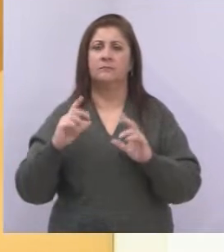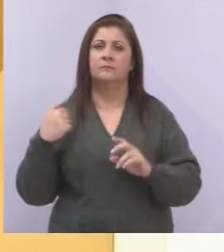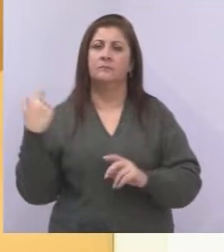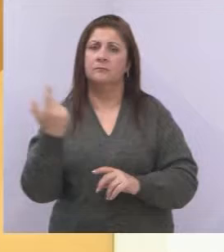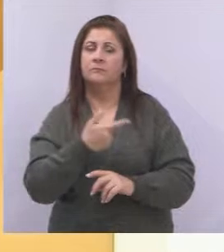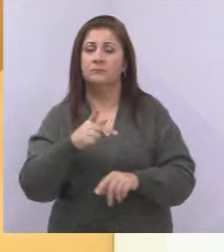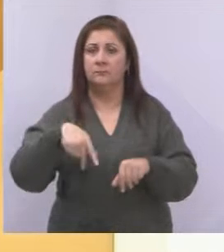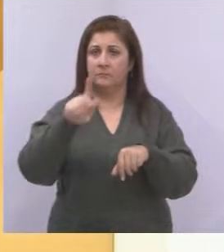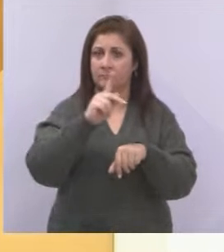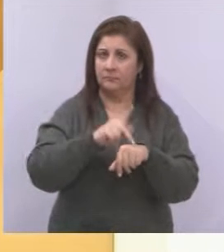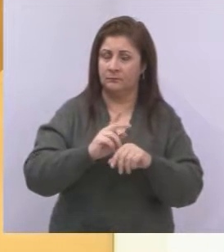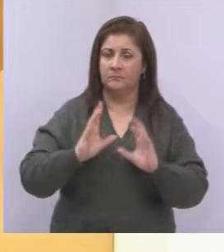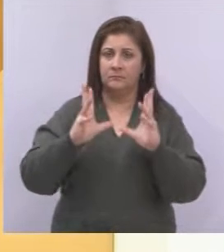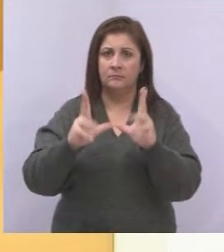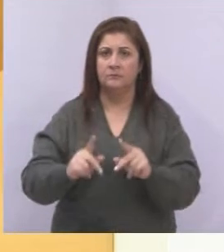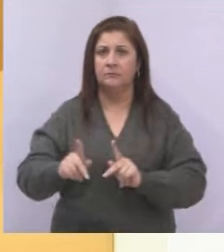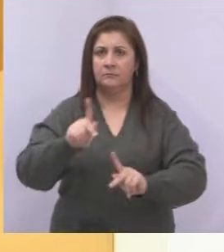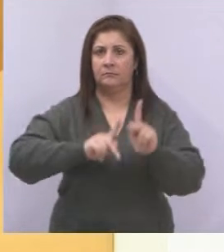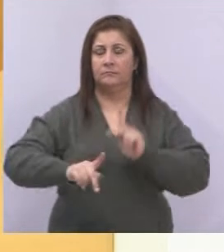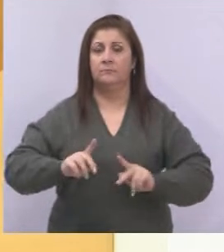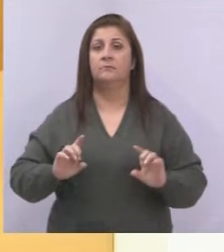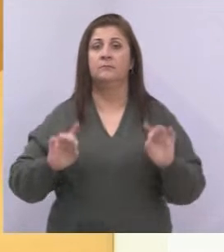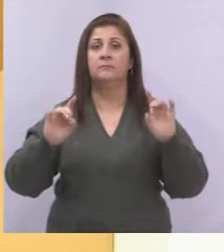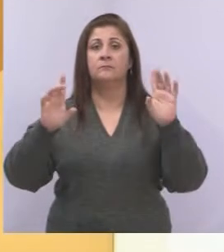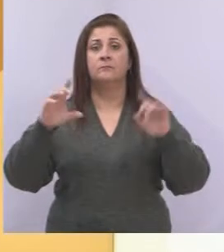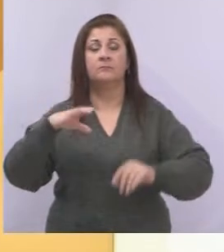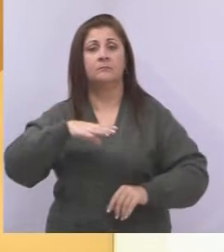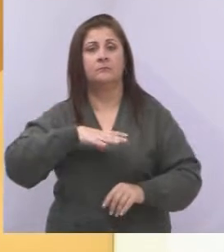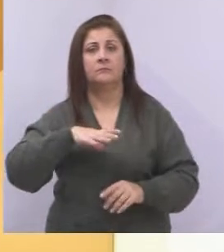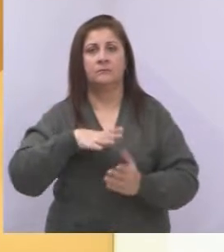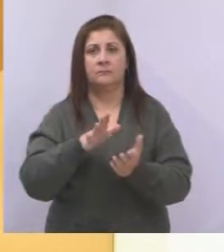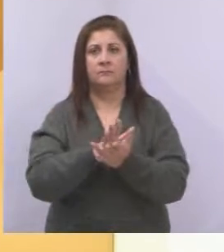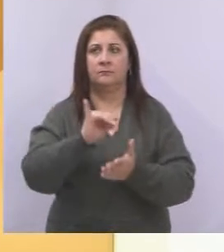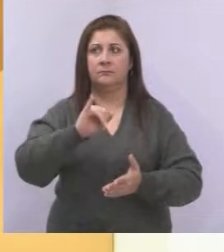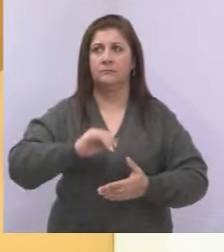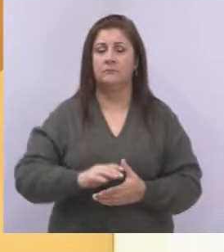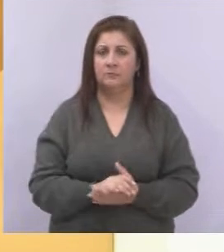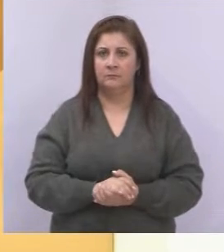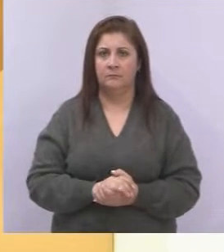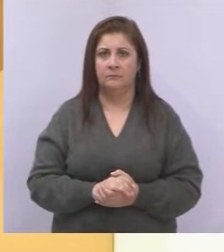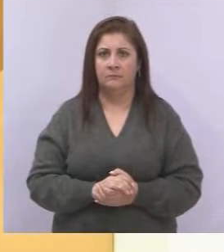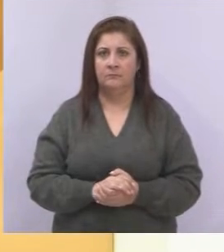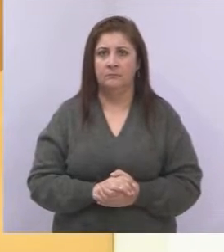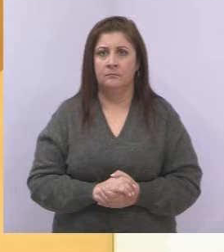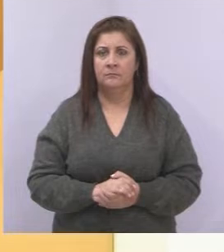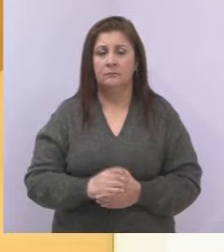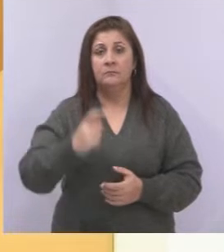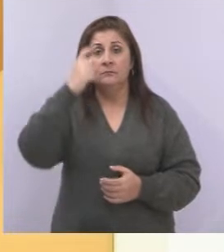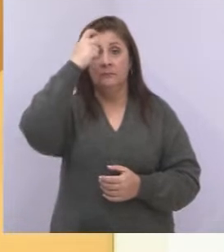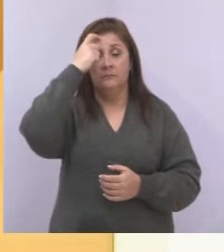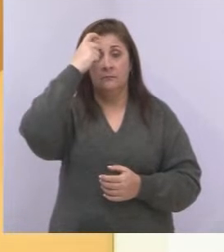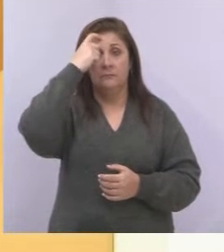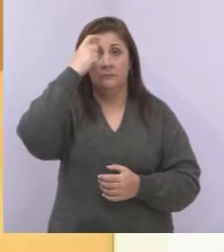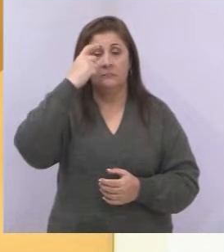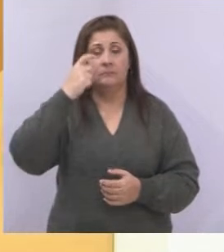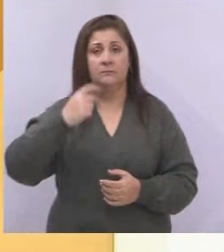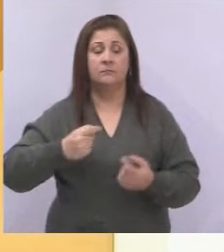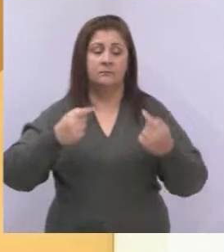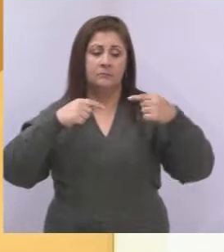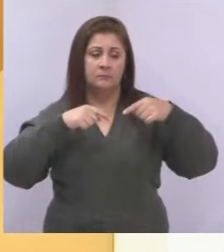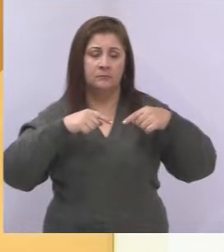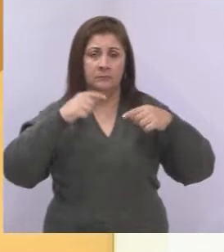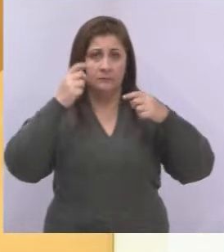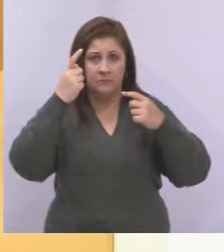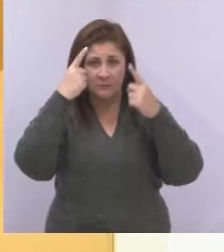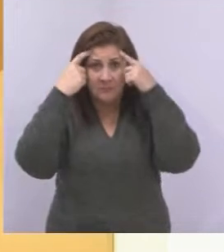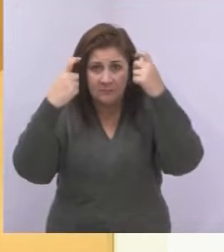a toda a nossa população, em especial a nossa cidade de Jacareí, da consciência da violência contra